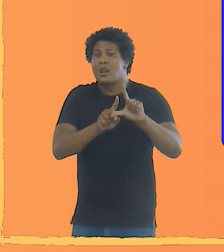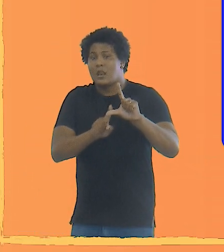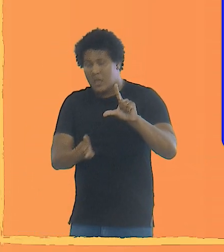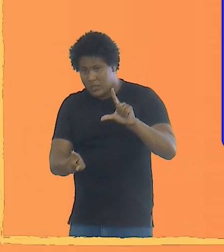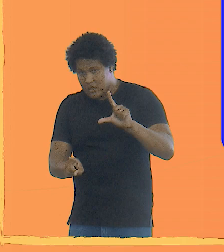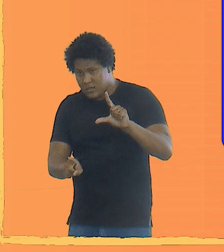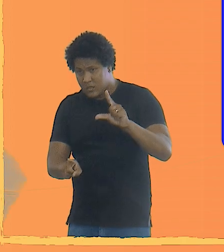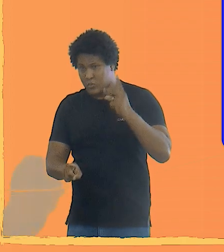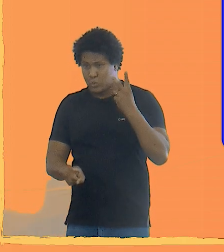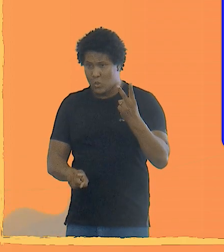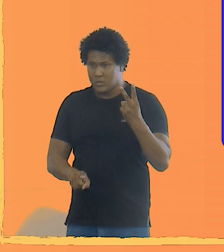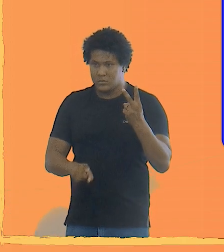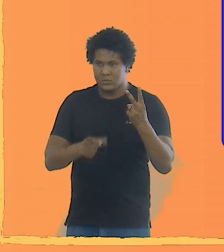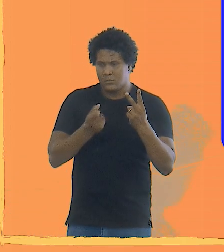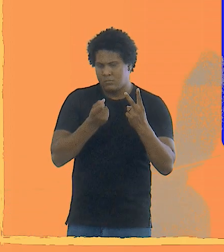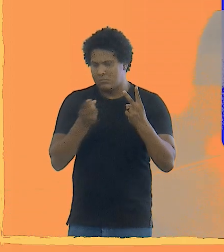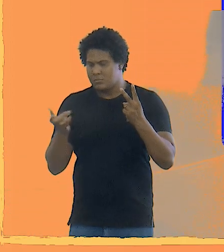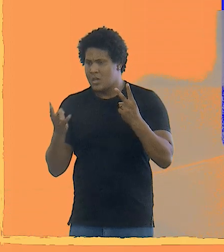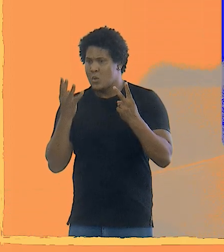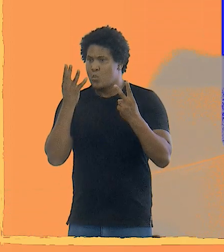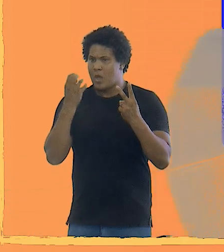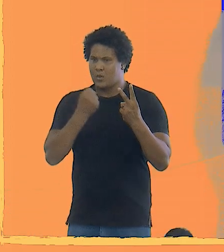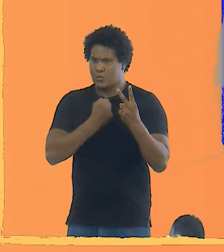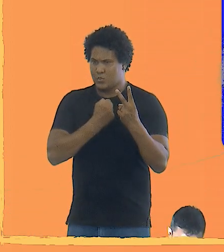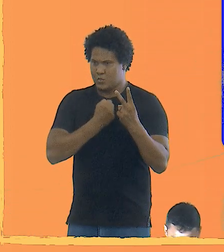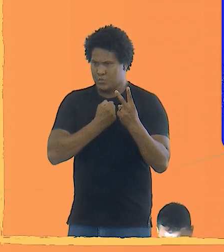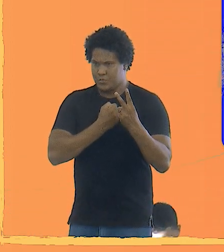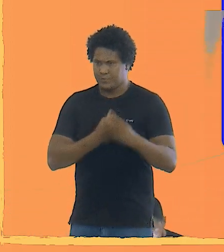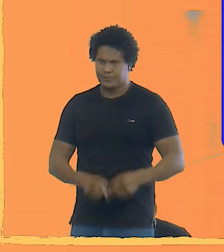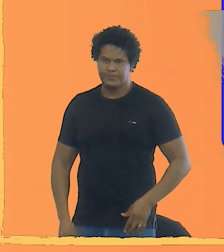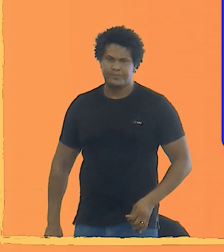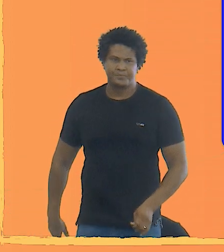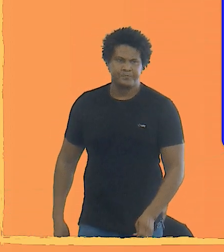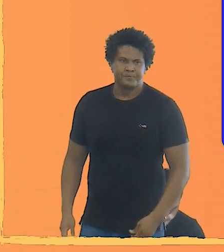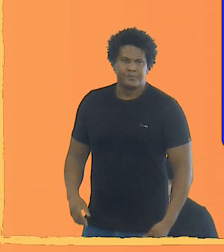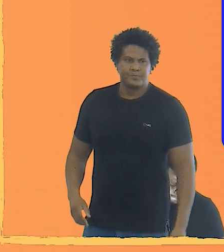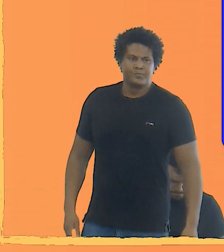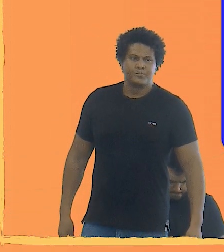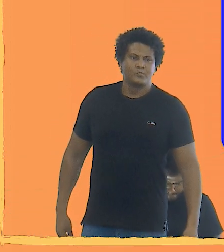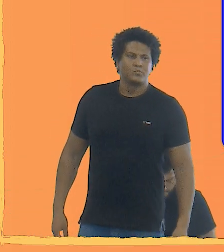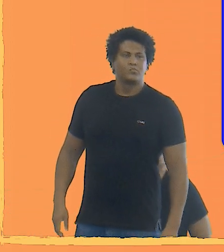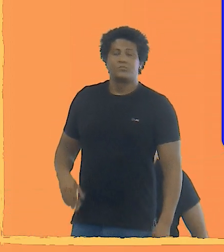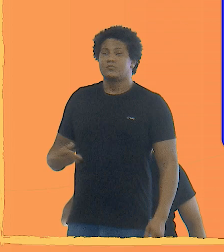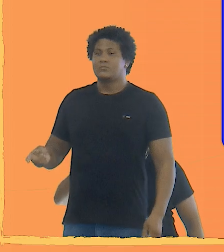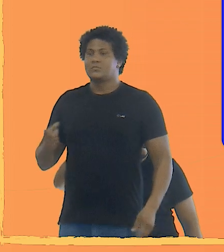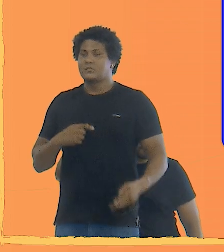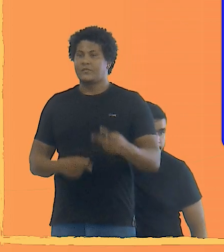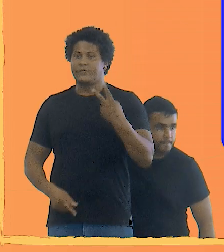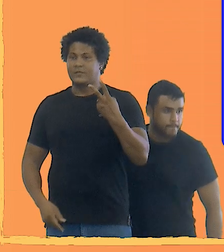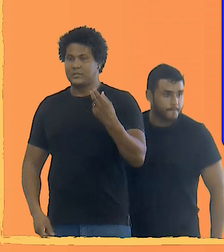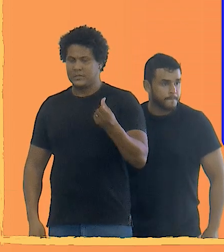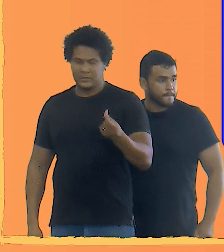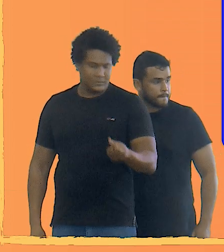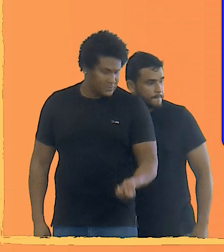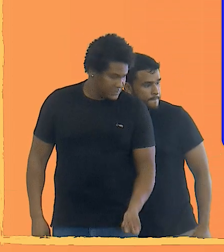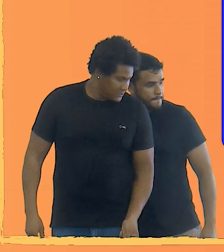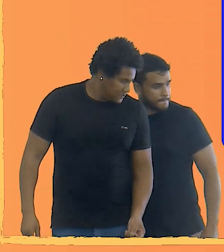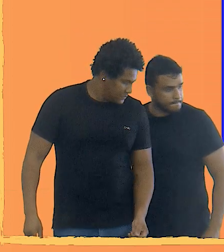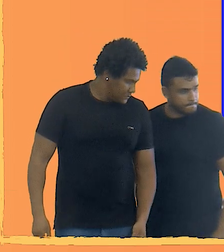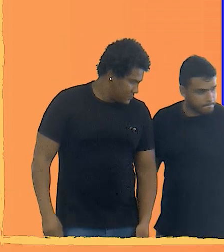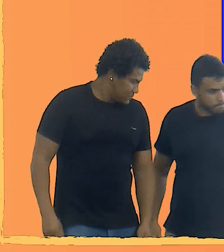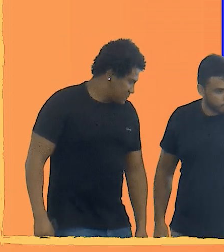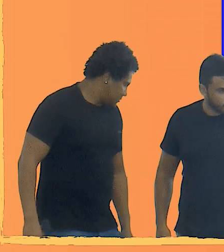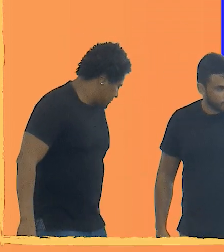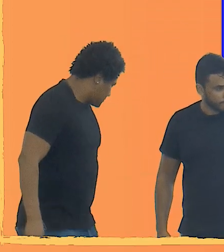letra, letra e depois 4 algarismos. Quantas opções eu tenho para cada letra? 26. Para outra letra?